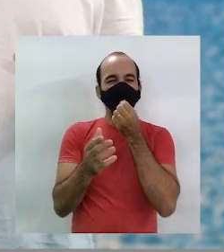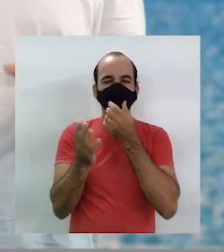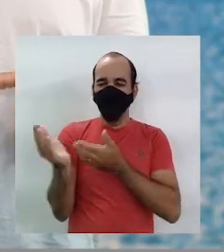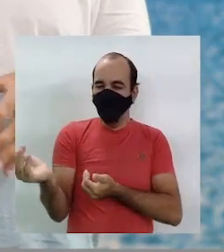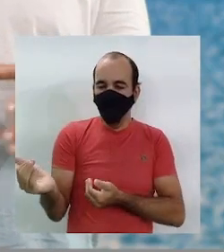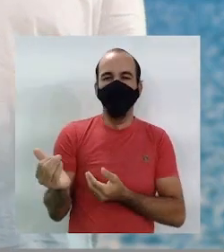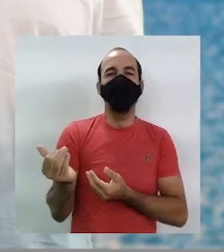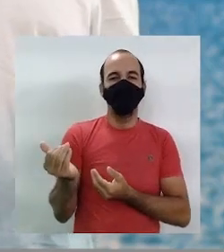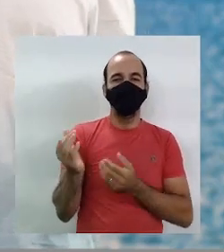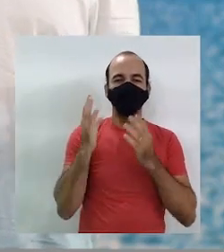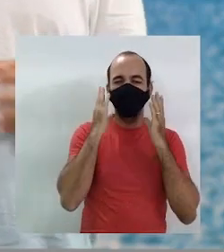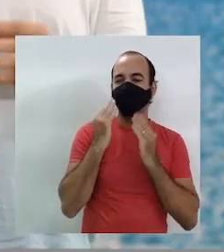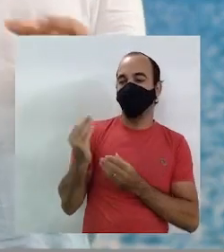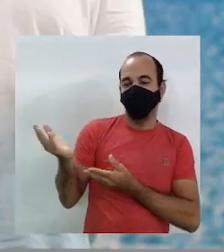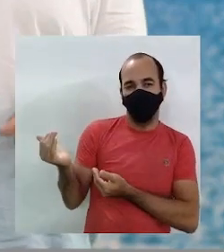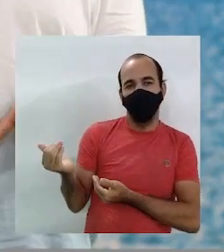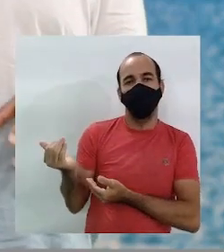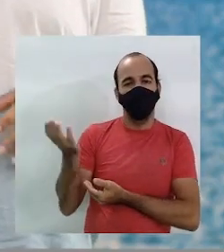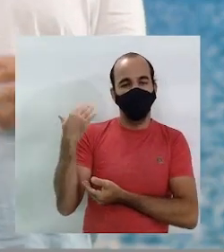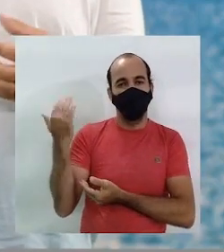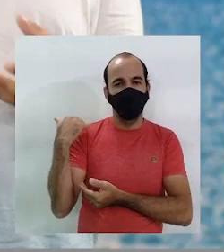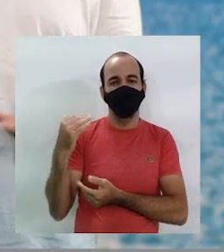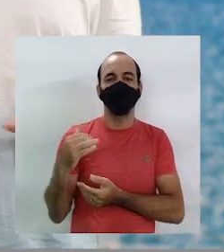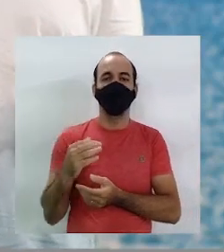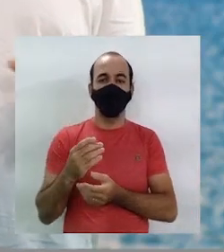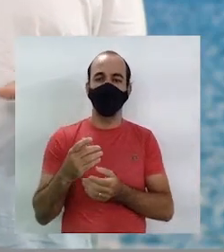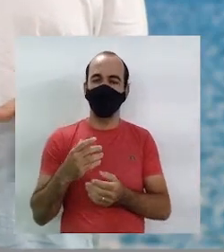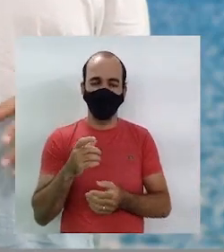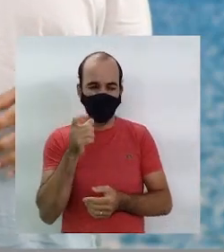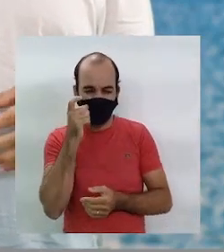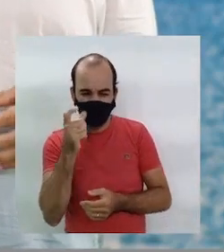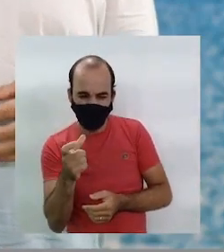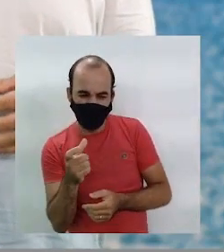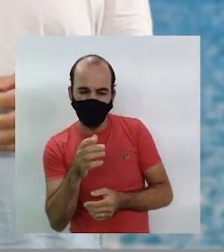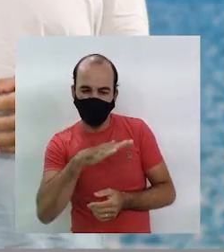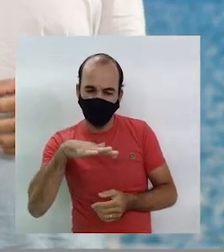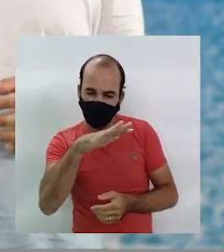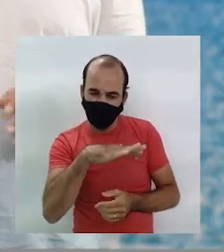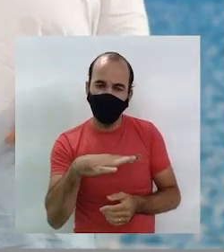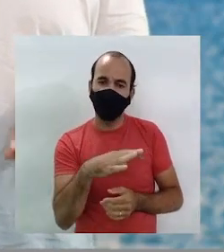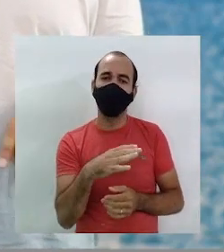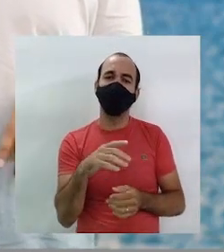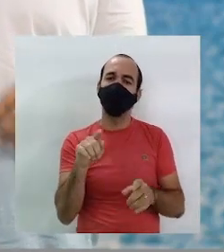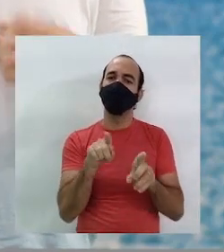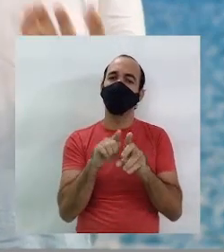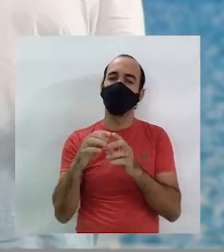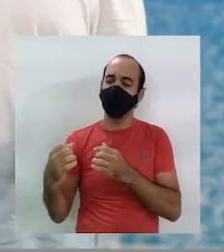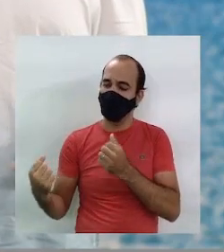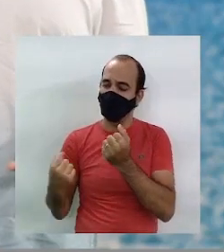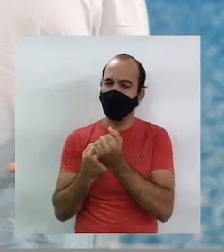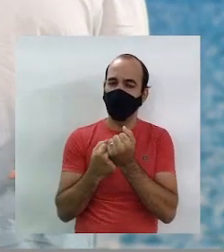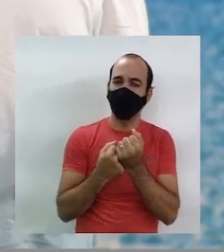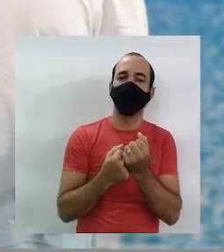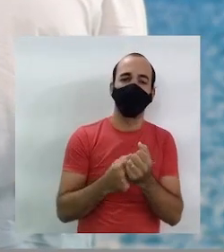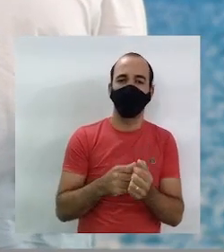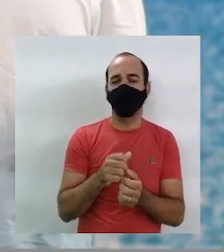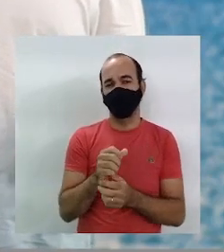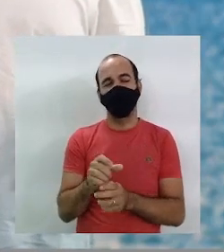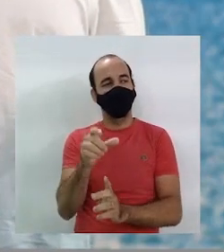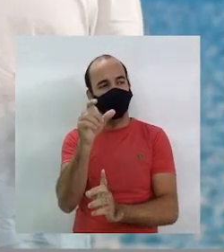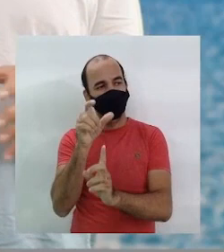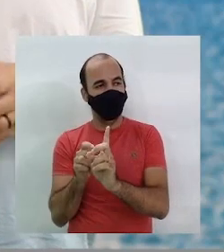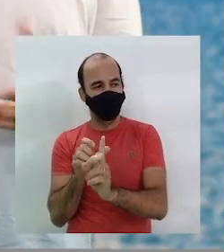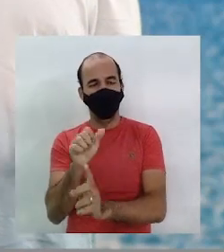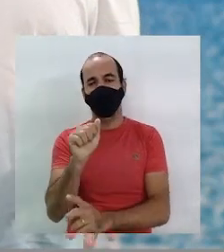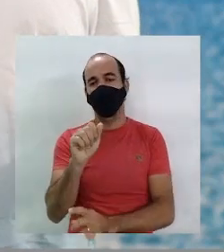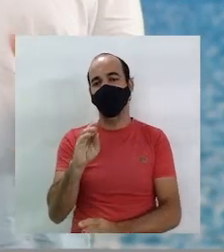interesse por esse campo. E com a ajuda também de alguns outros artistas, o Abelardo da Hora